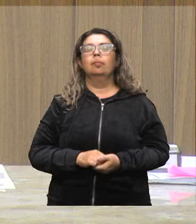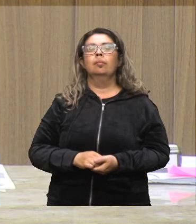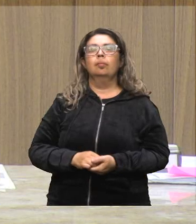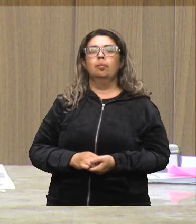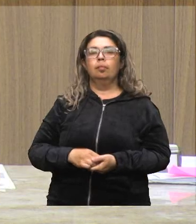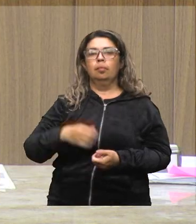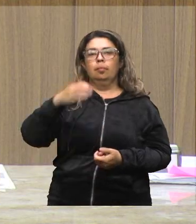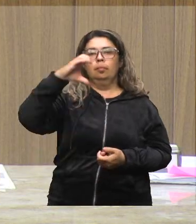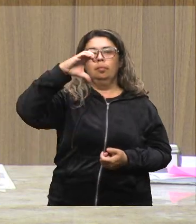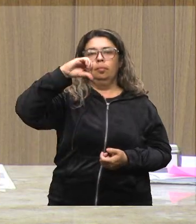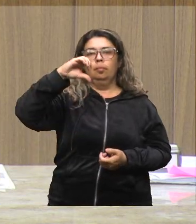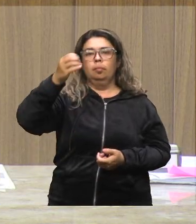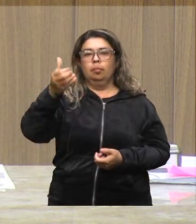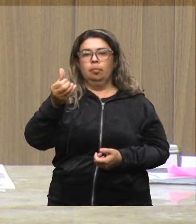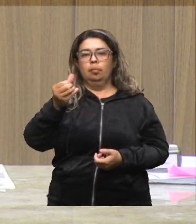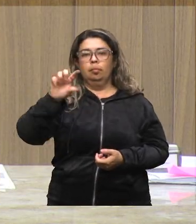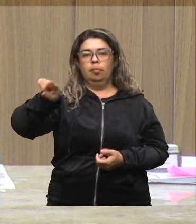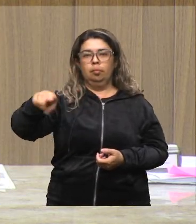valor de